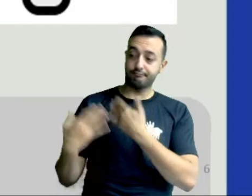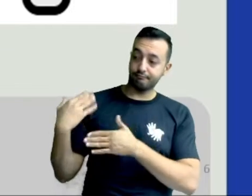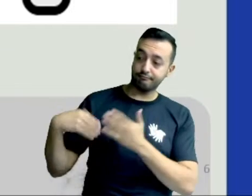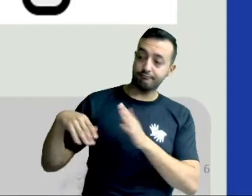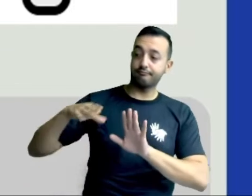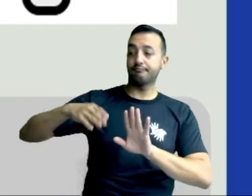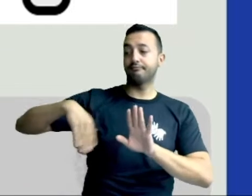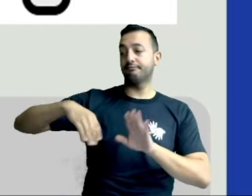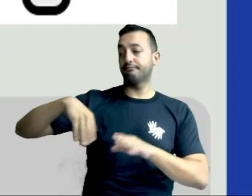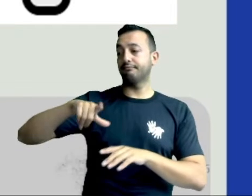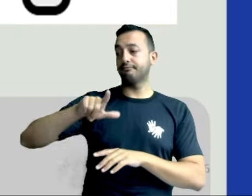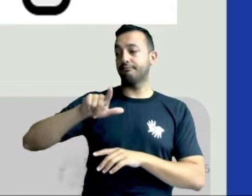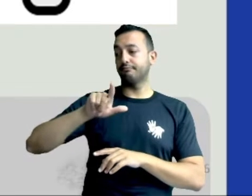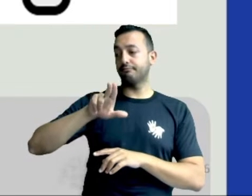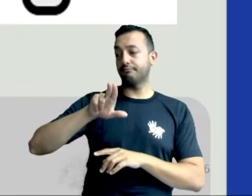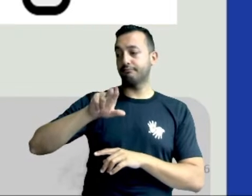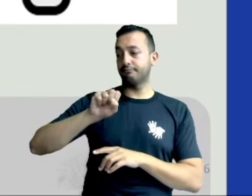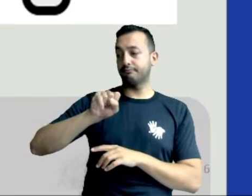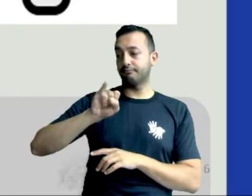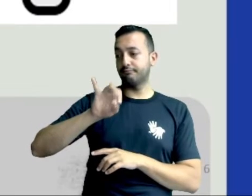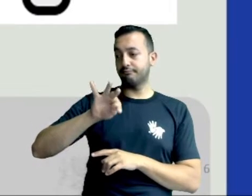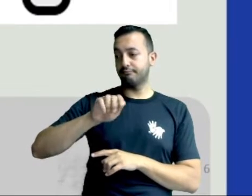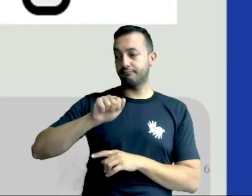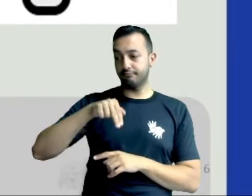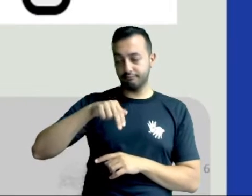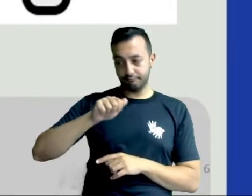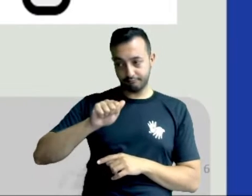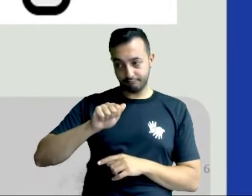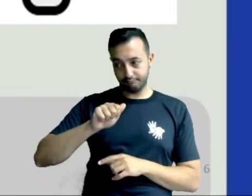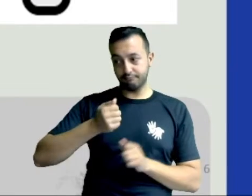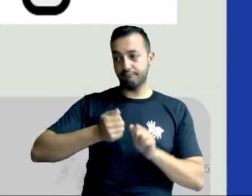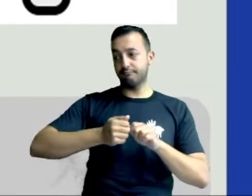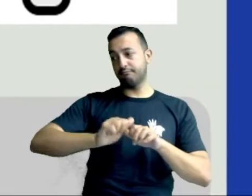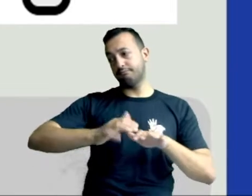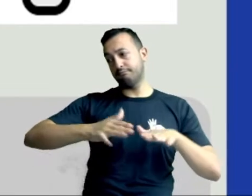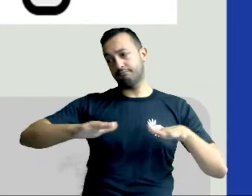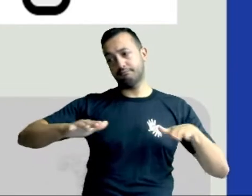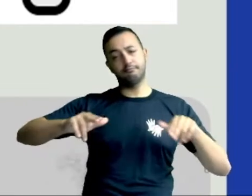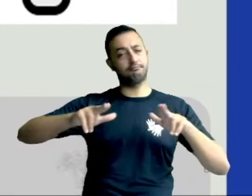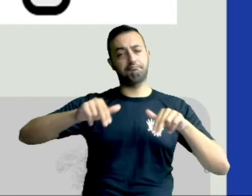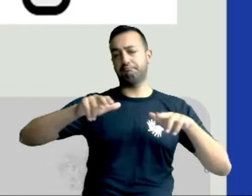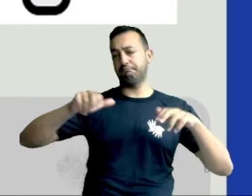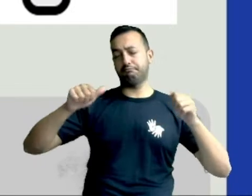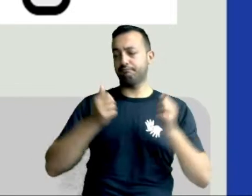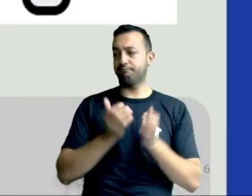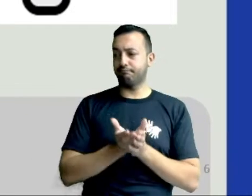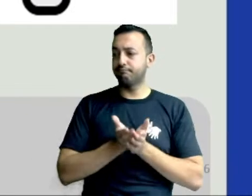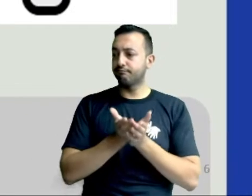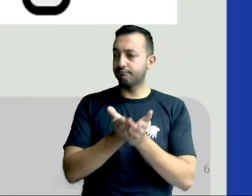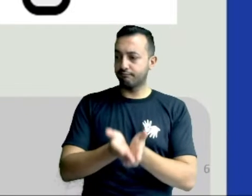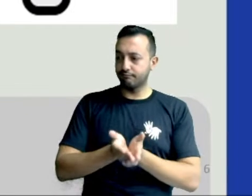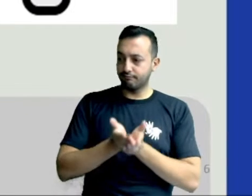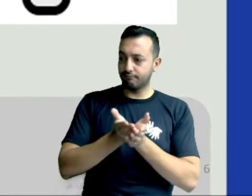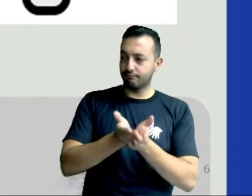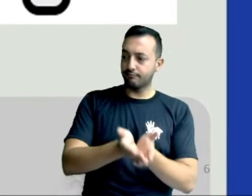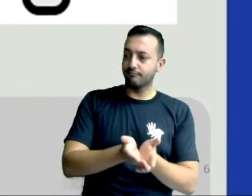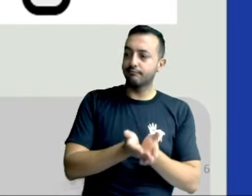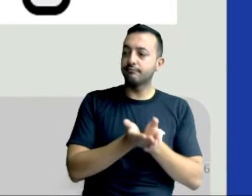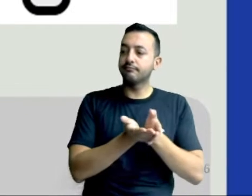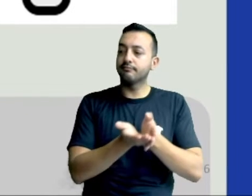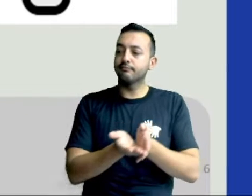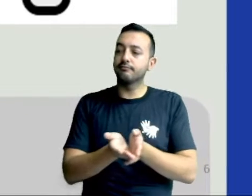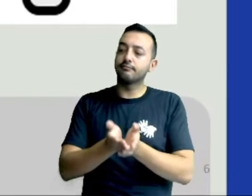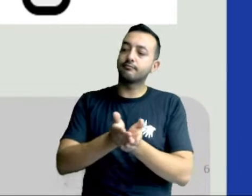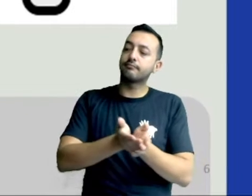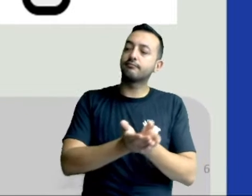praia lusitana, por mares nunca de antes navegados, passaram ainda